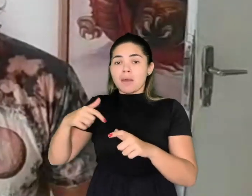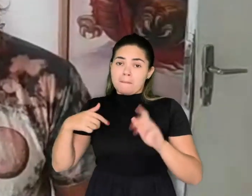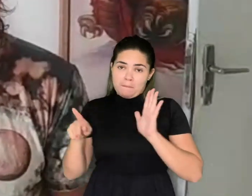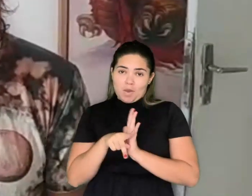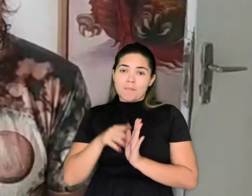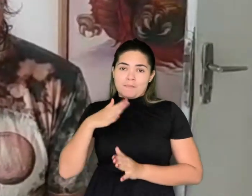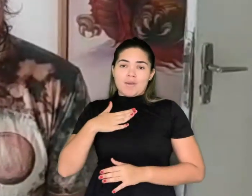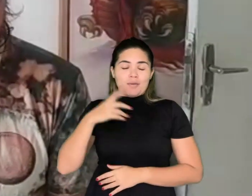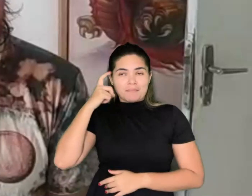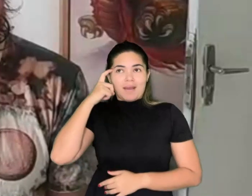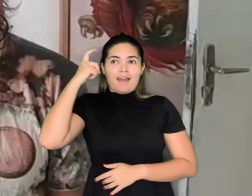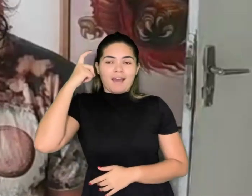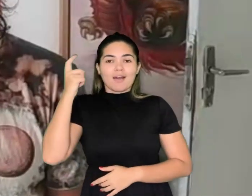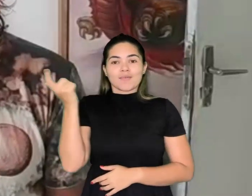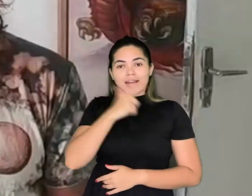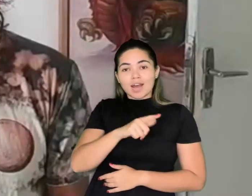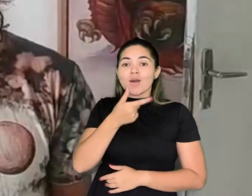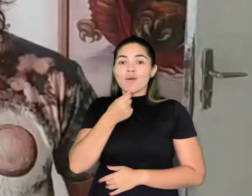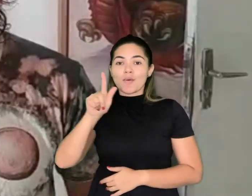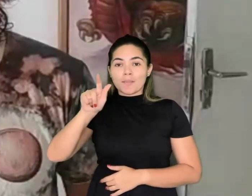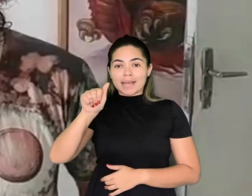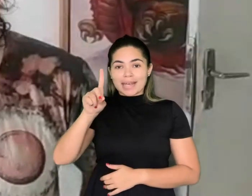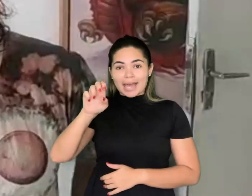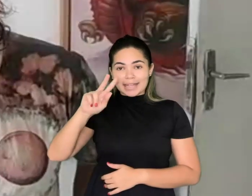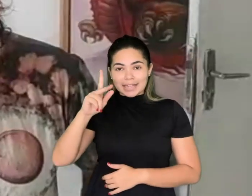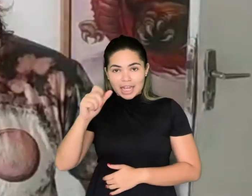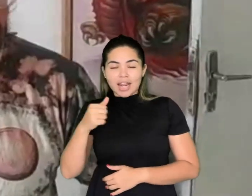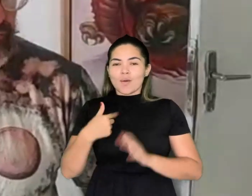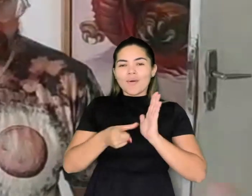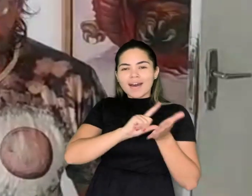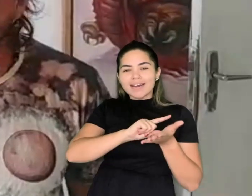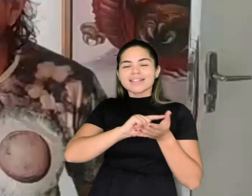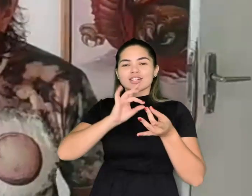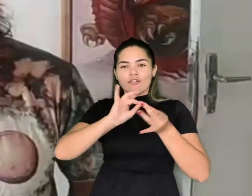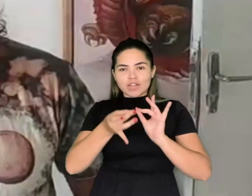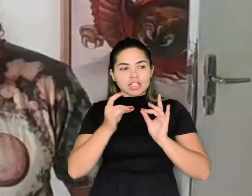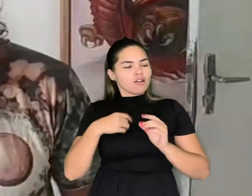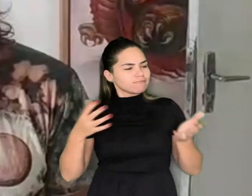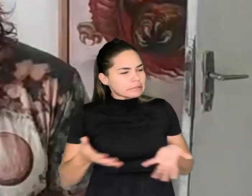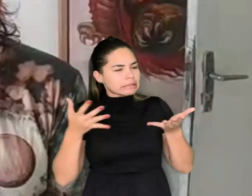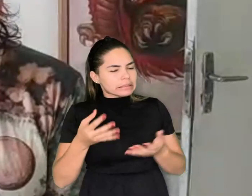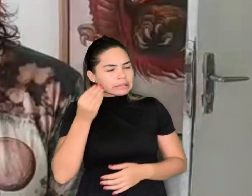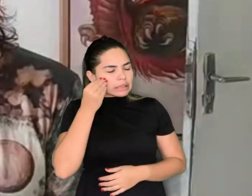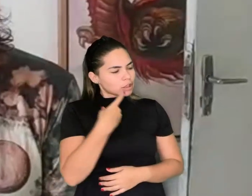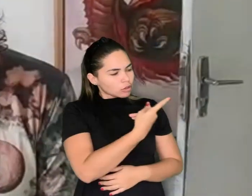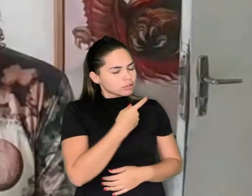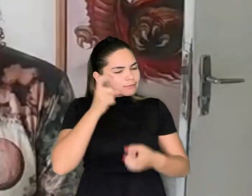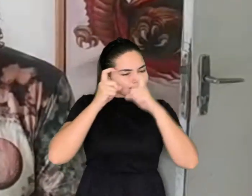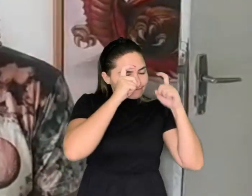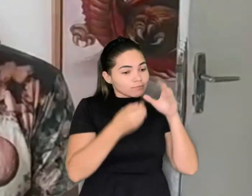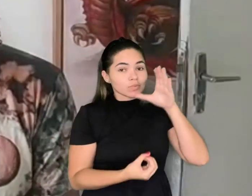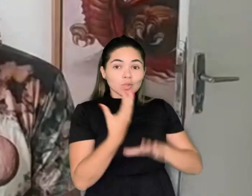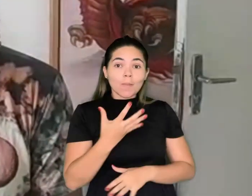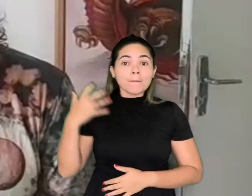uma ideia particular. E com o Descartes Gadelha, que eu tinha levado para a oficina, disse, ó, vamos estimular, vamos fazer, nós fizemos a música,